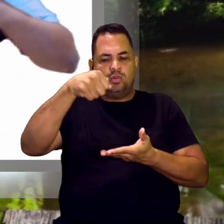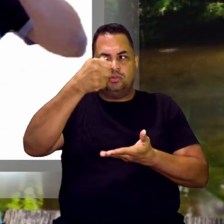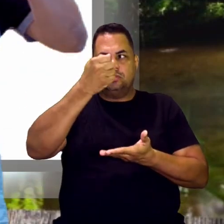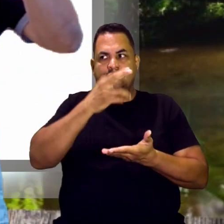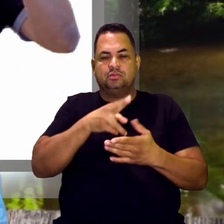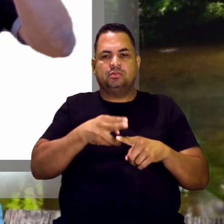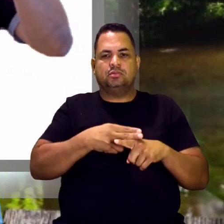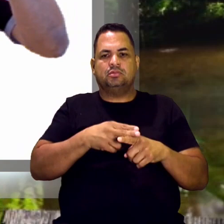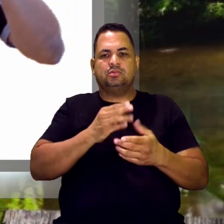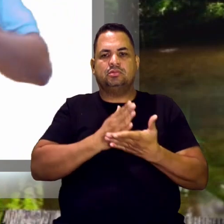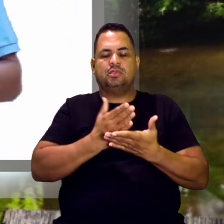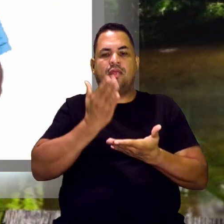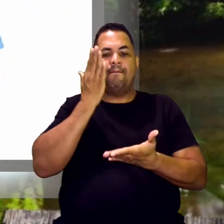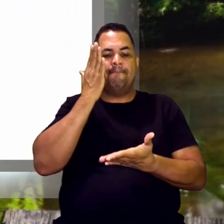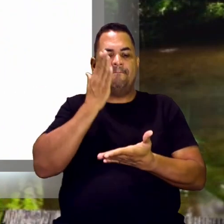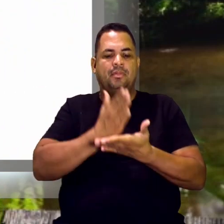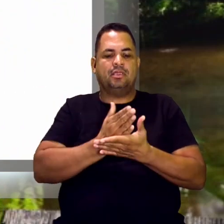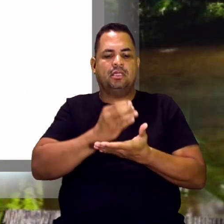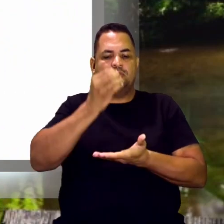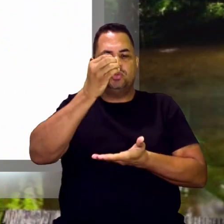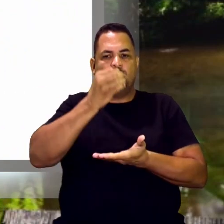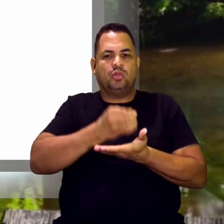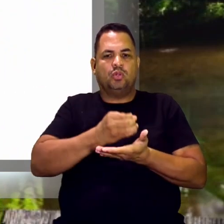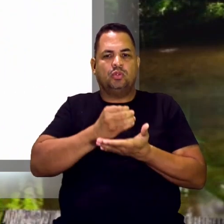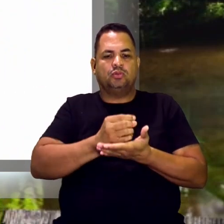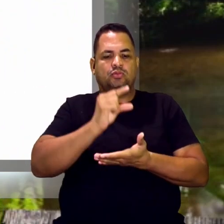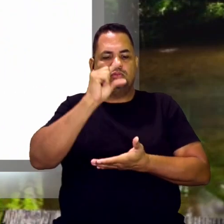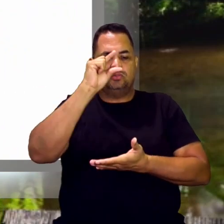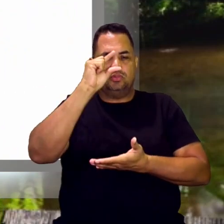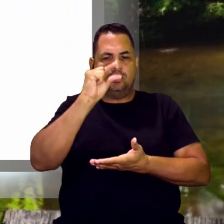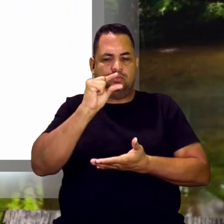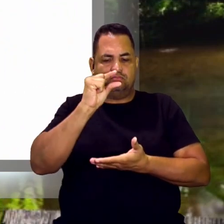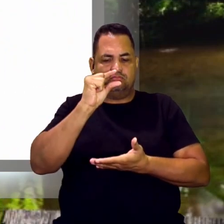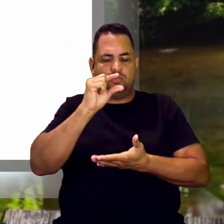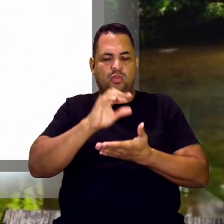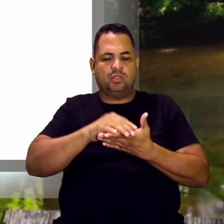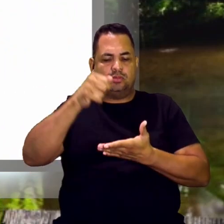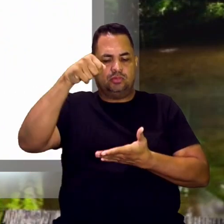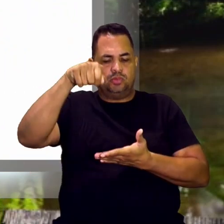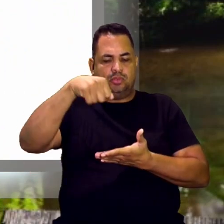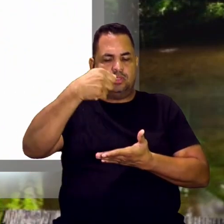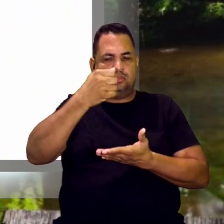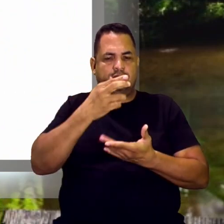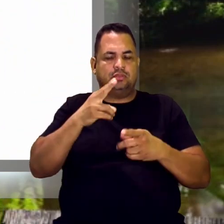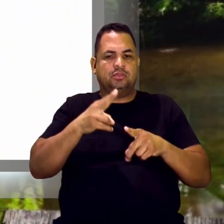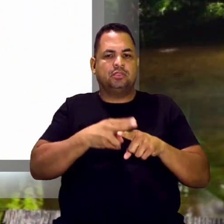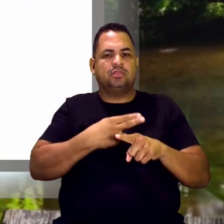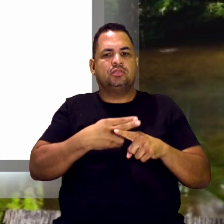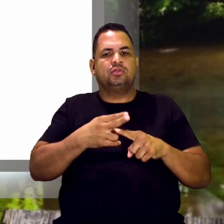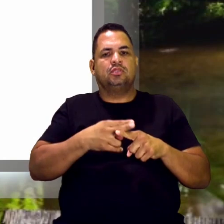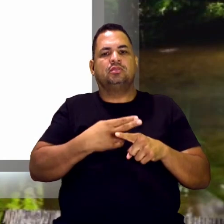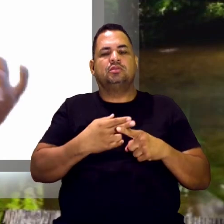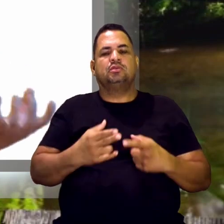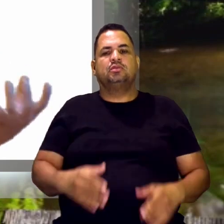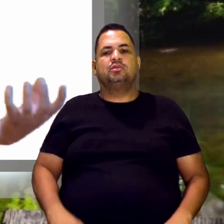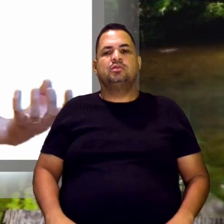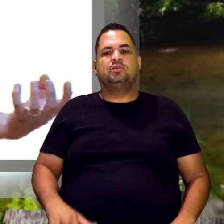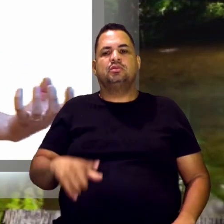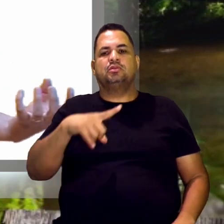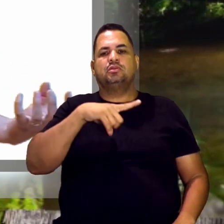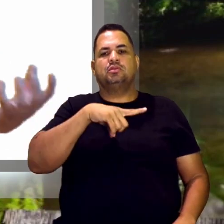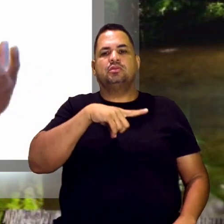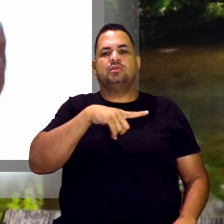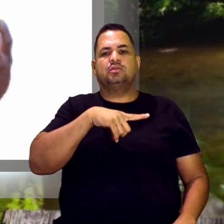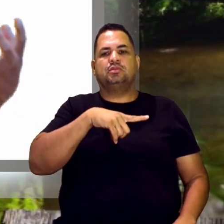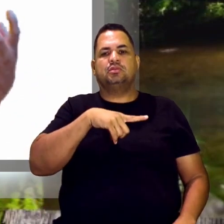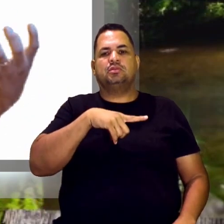tem metade de um copo de leite para uma meia colherinha de achocolatado. Ou seja, tem mais